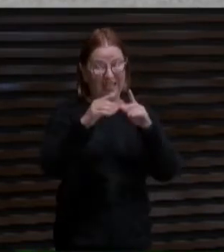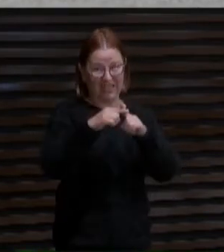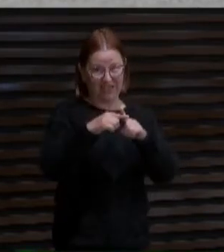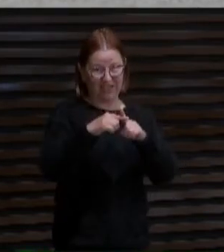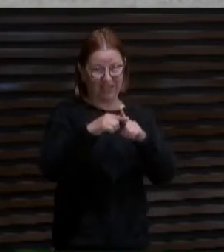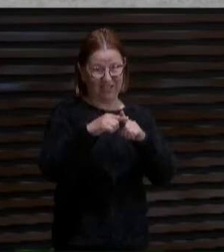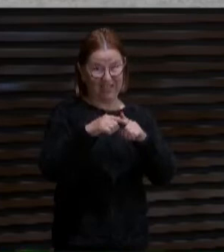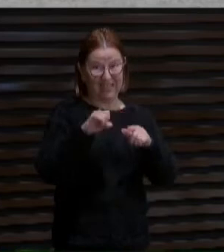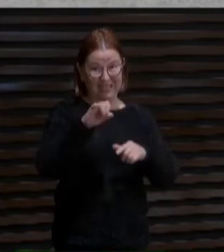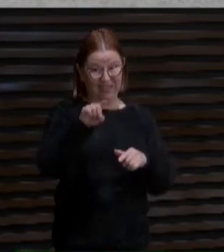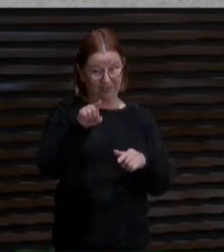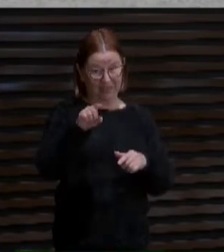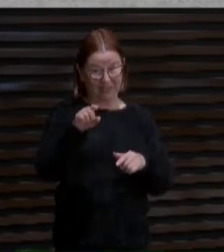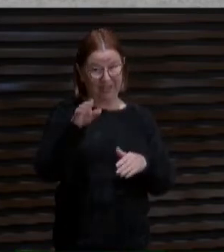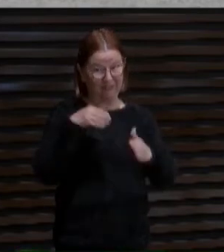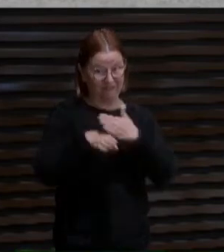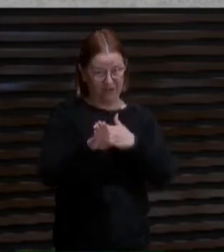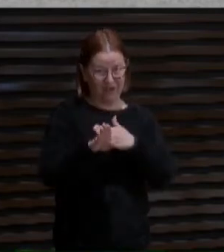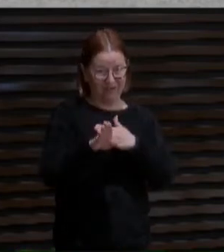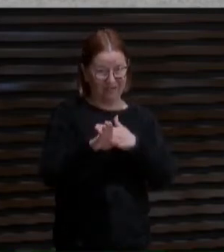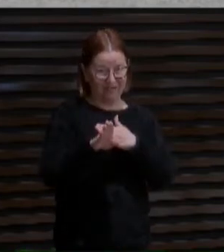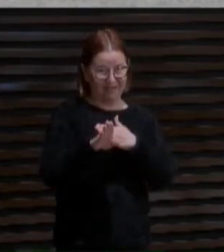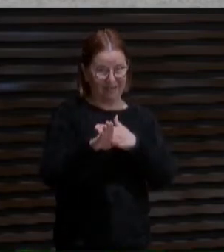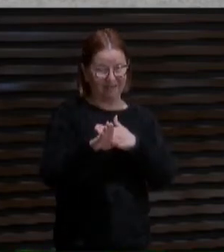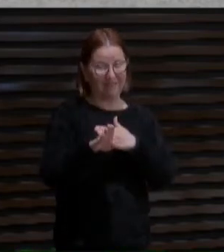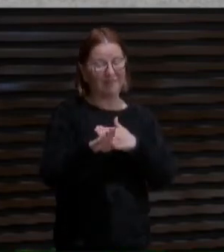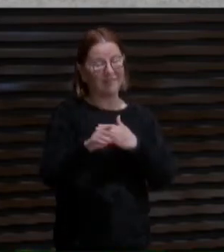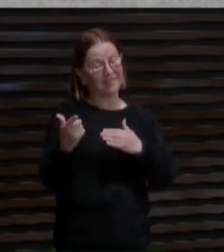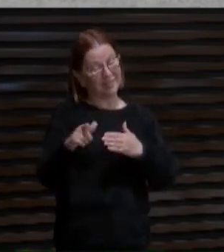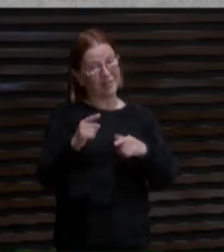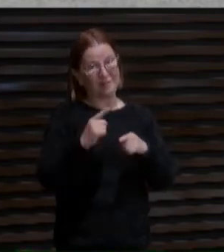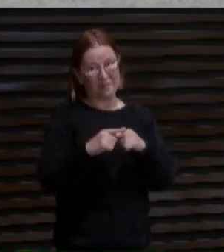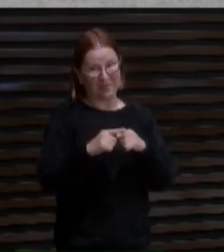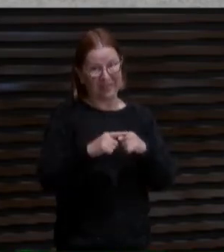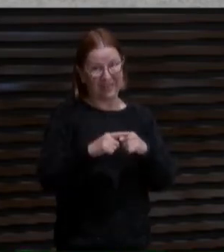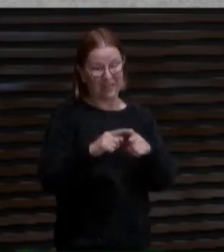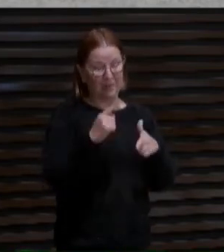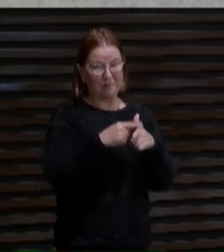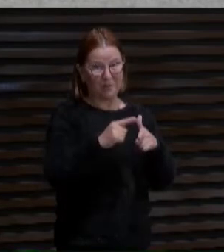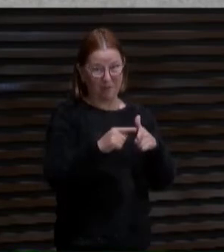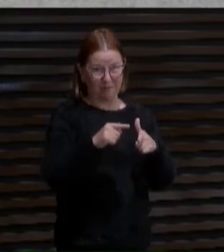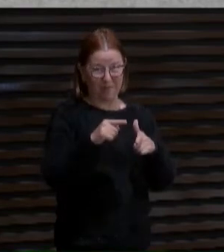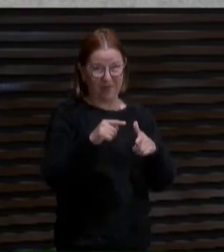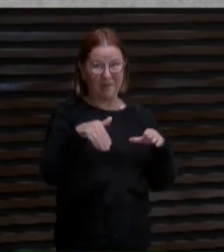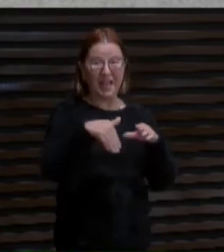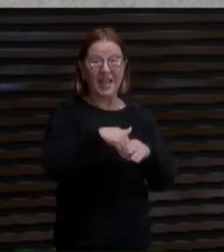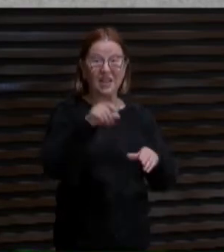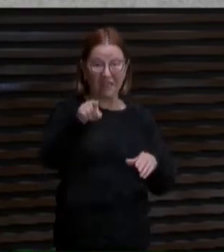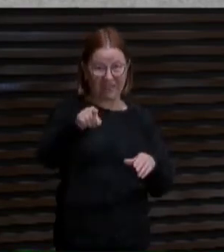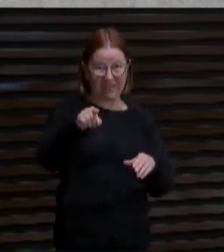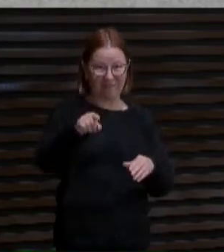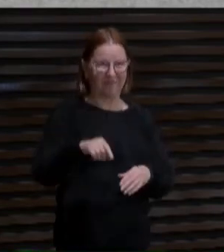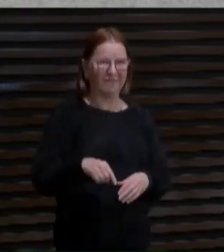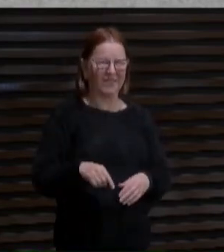que o problema não tá nos outros o problema tá em você em mim aí a pessoa fica mais brava agora que eu vou mesmo Vai com